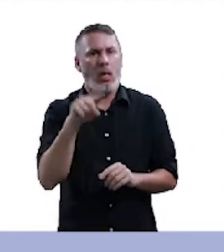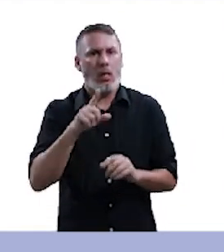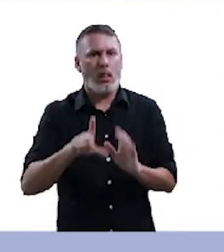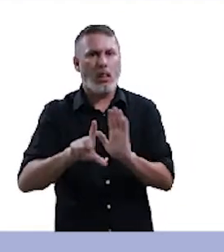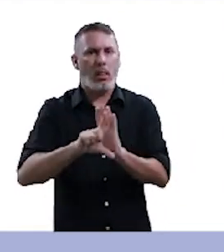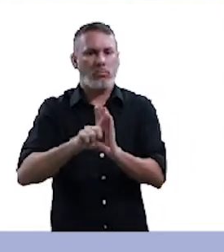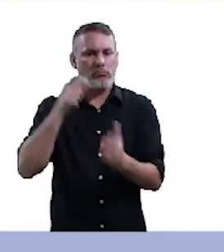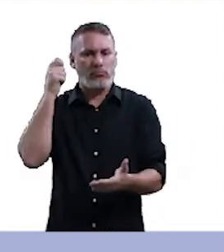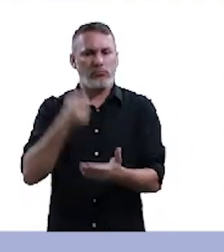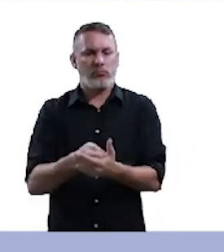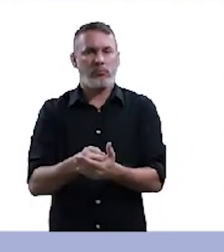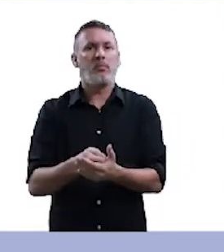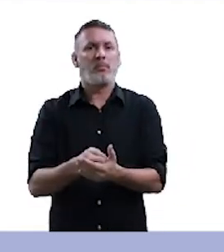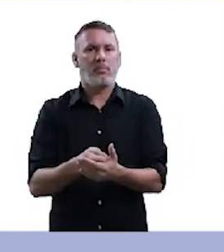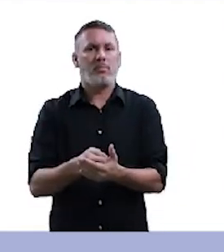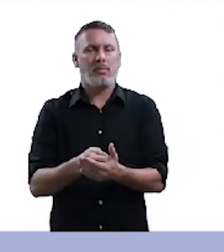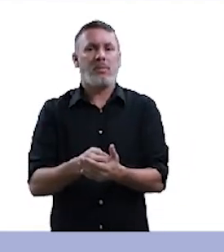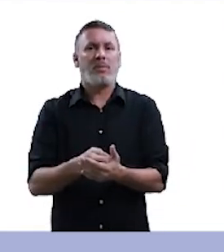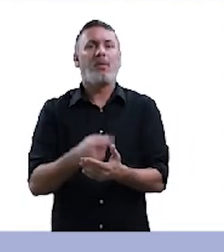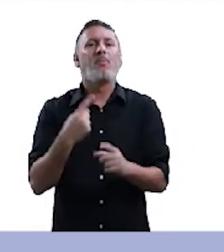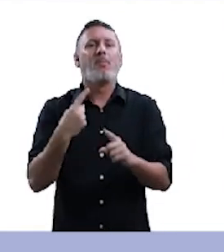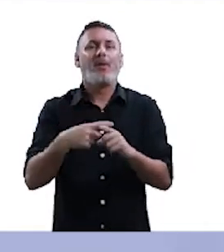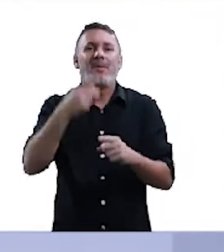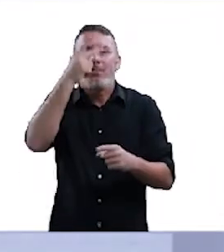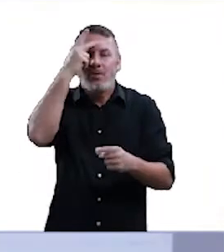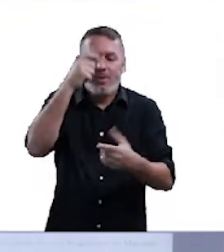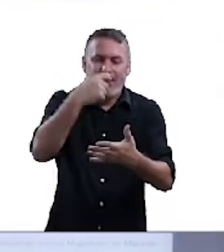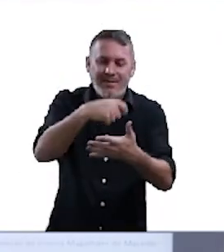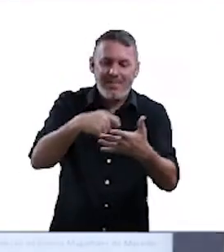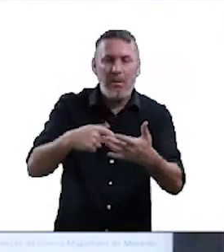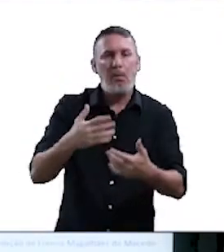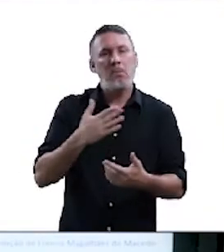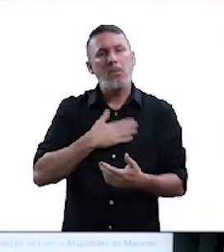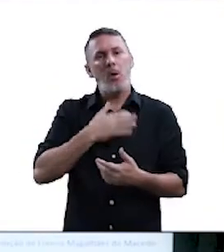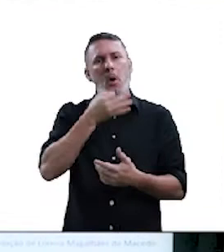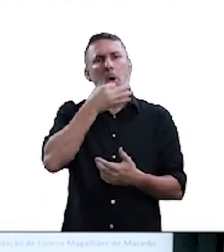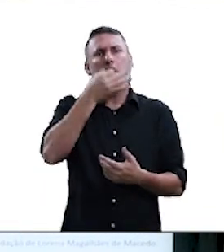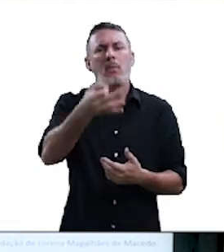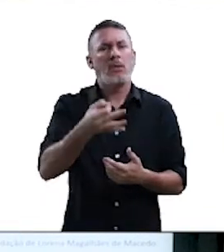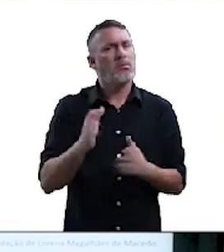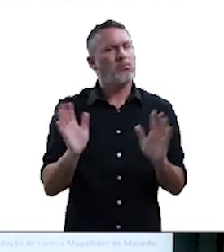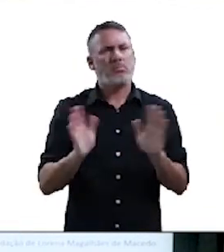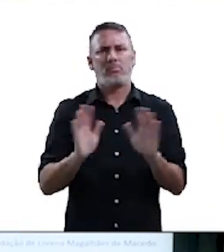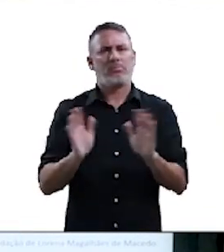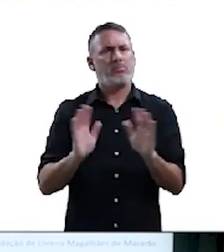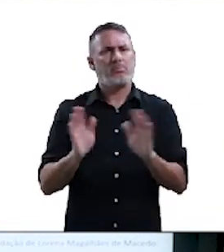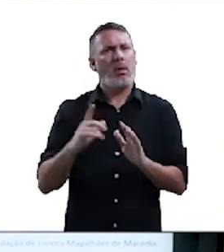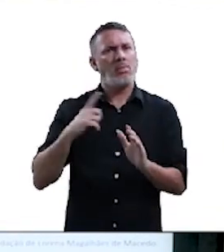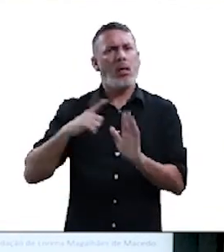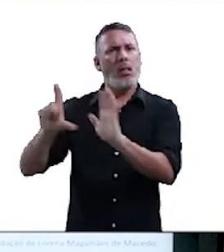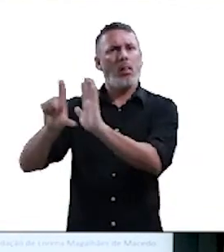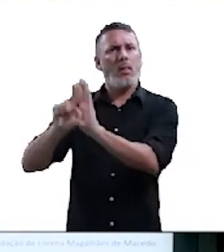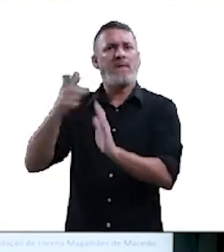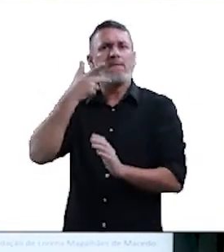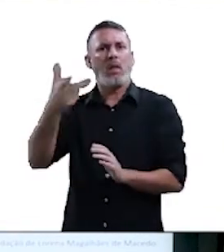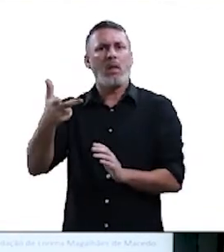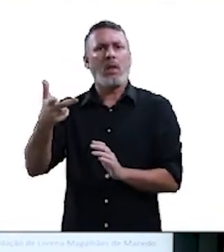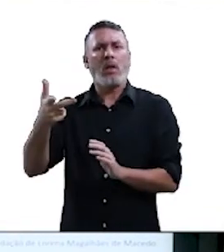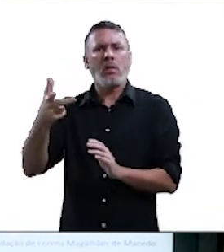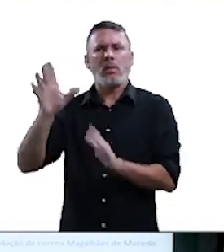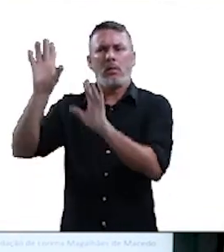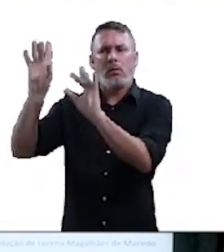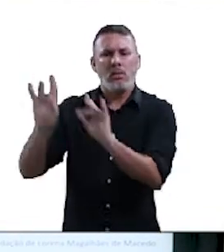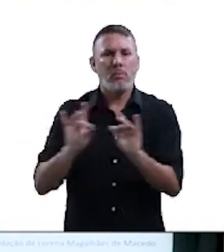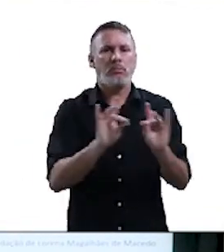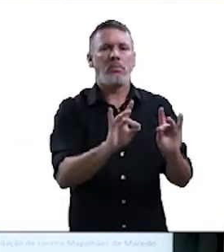ele fundamentou, olha, não é eu que estou falando isso, meu querido. Se é o que eu apresentei está na lei, eu vou mostrar, essa aqui é